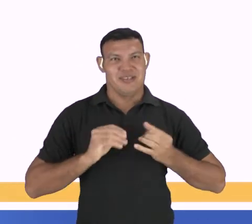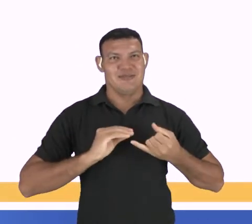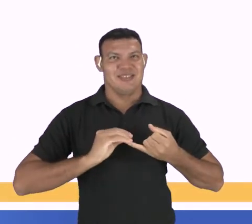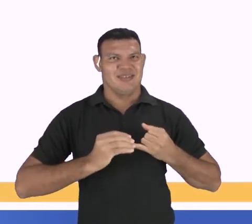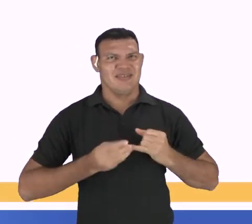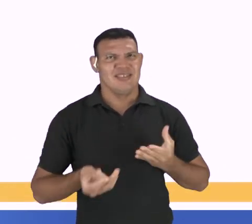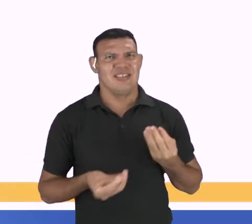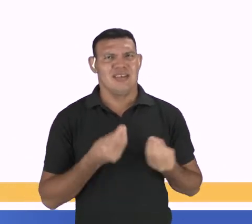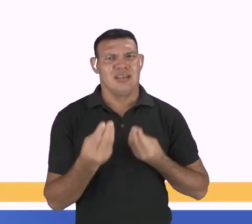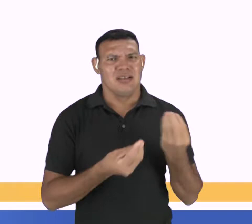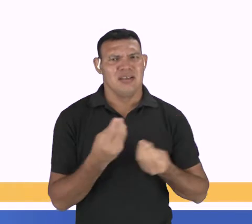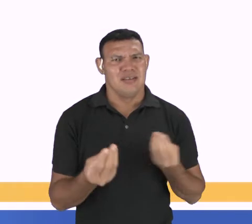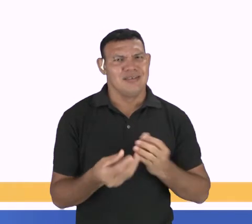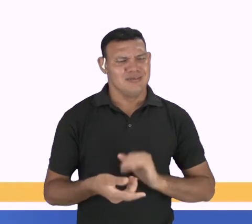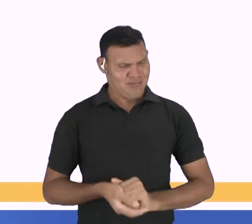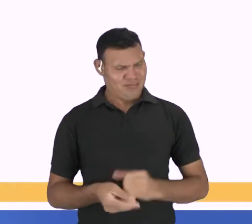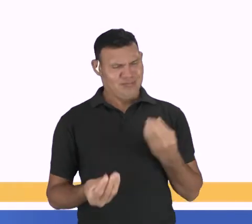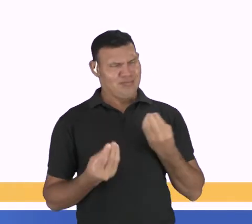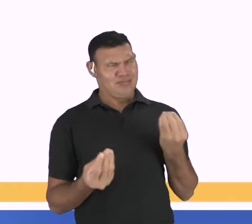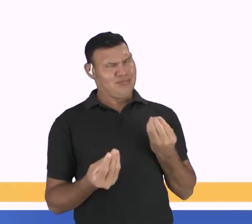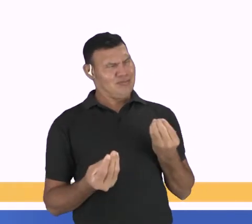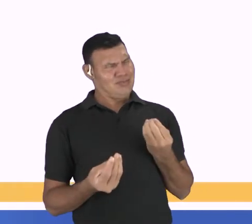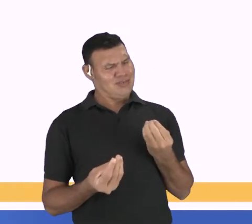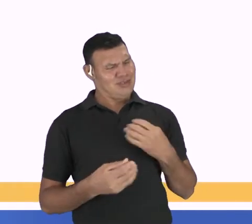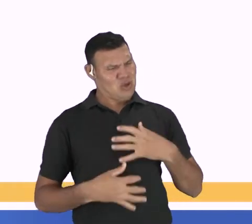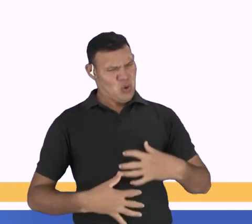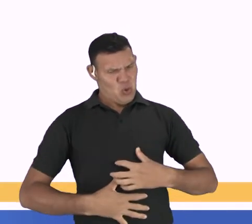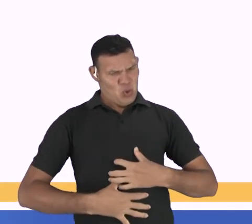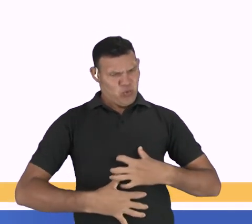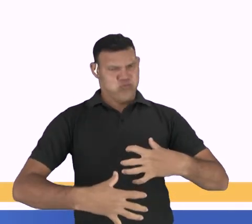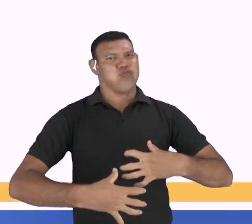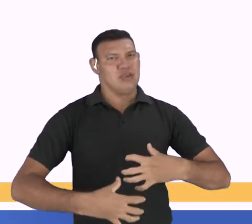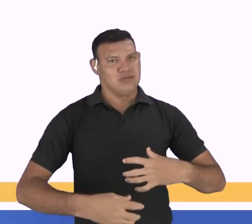texto você encontrar um cheio de feijão? Você vai ficar meio boiando ali, né?